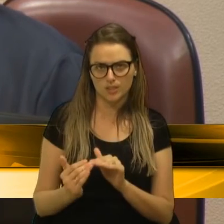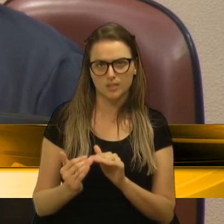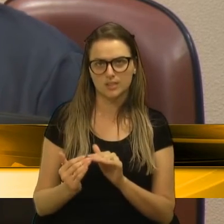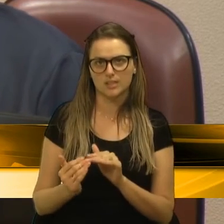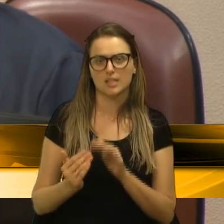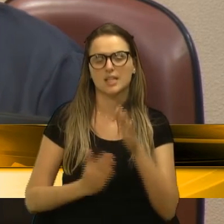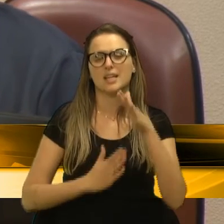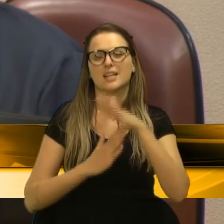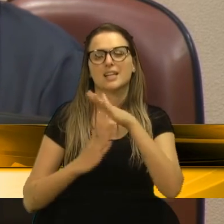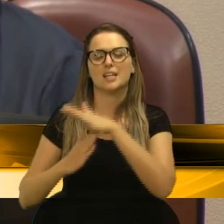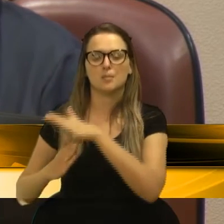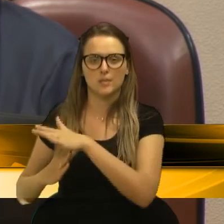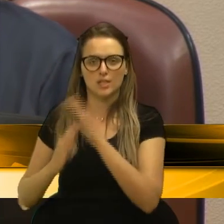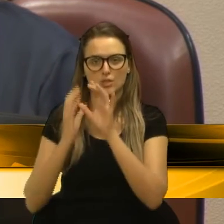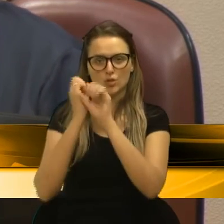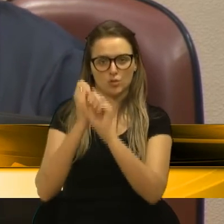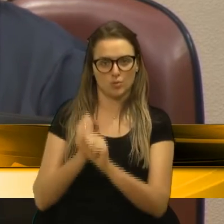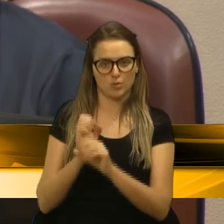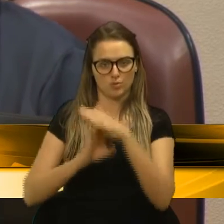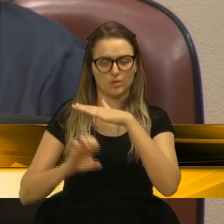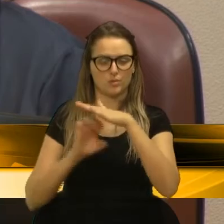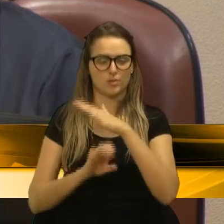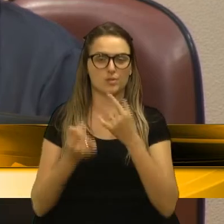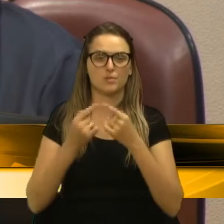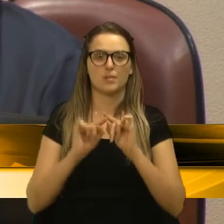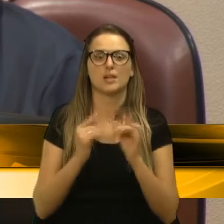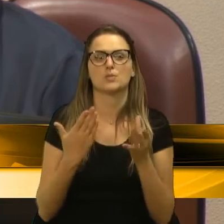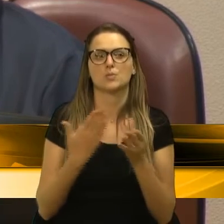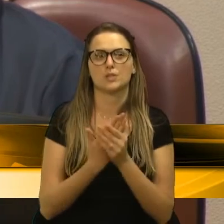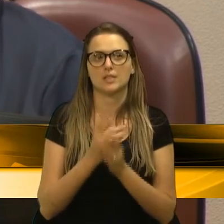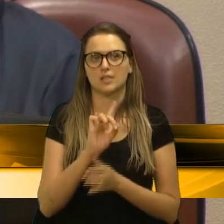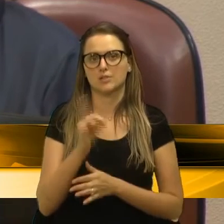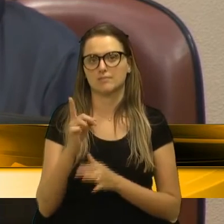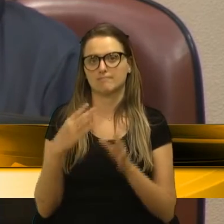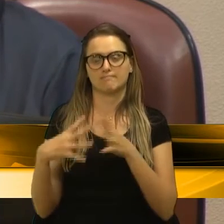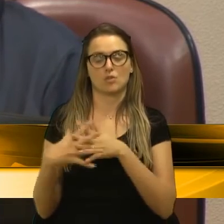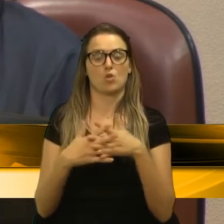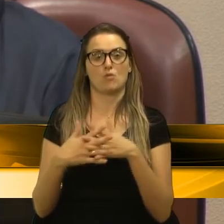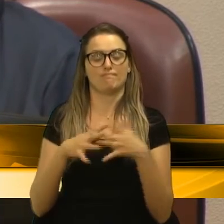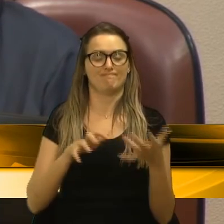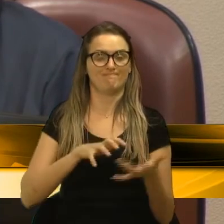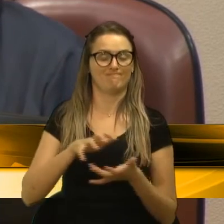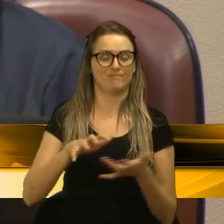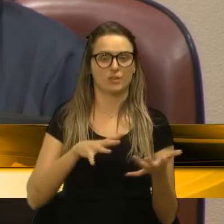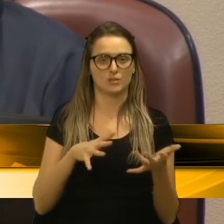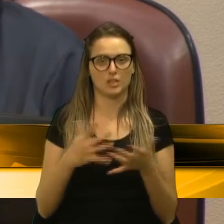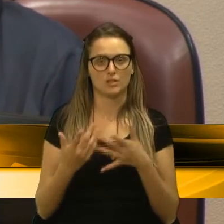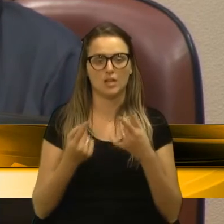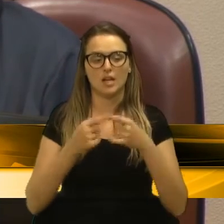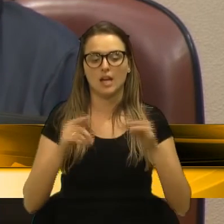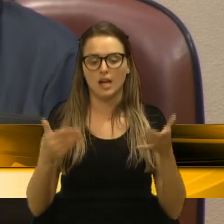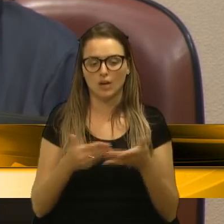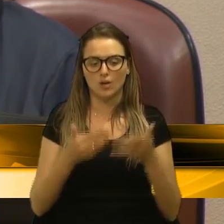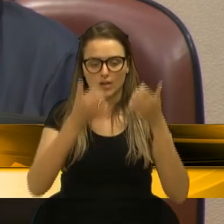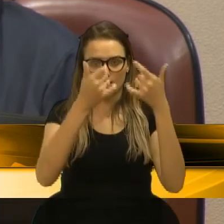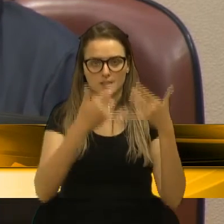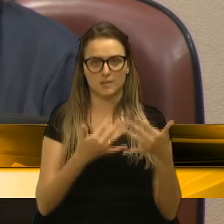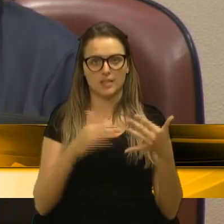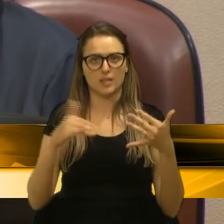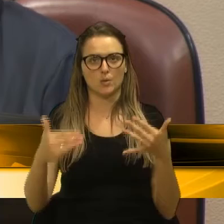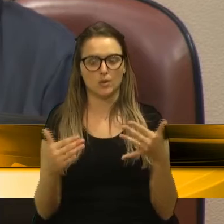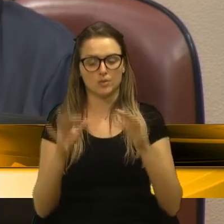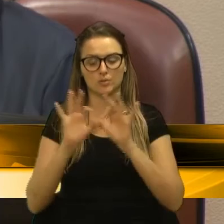entre limite de pontos, ou em um processo inegavelmente complexo. Assiste razão ao esclarecente quando diz que a